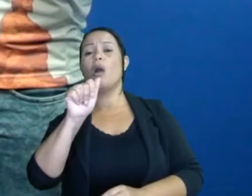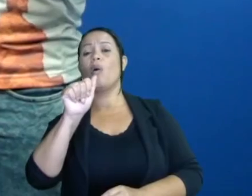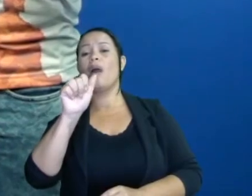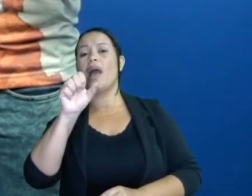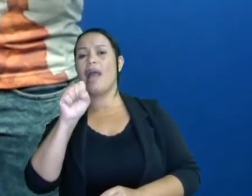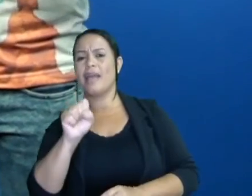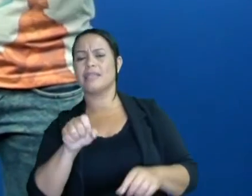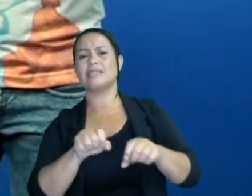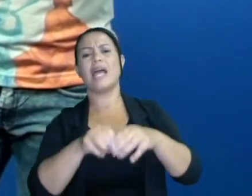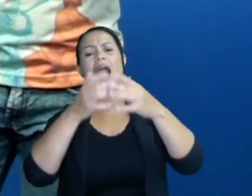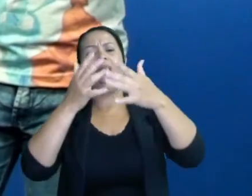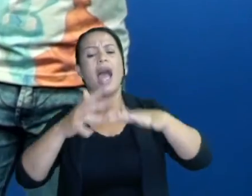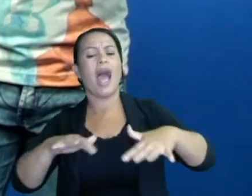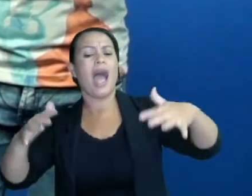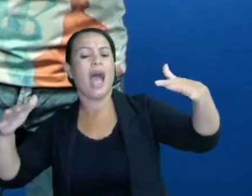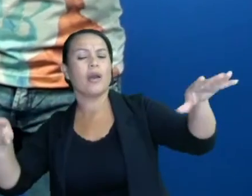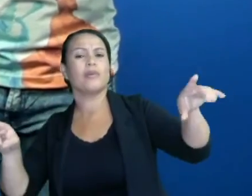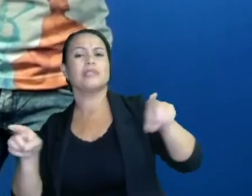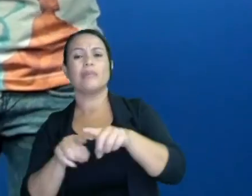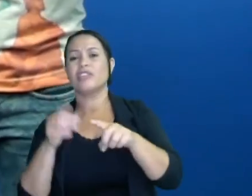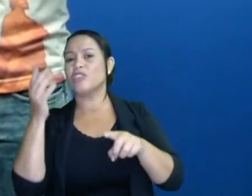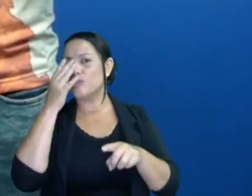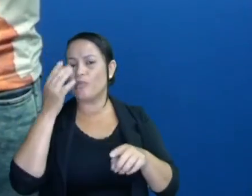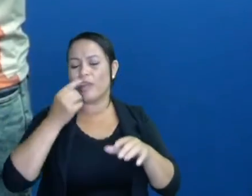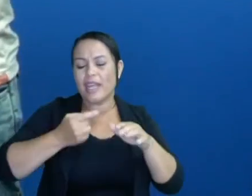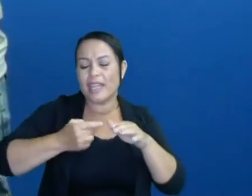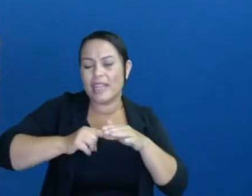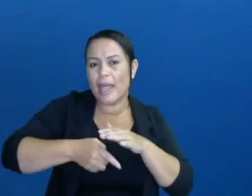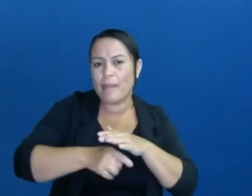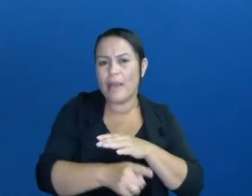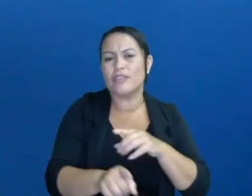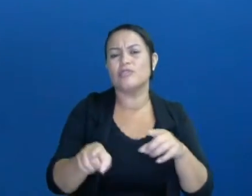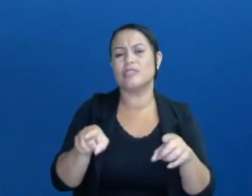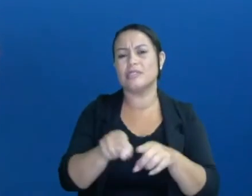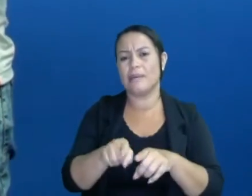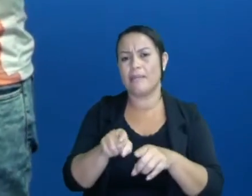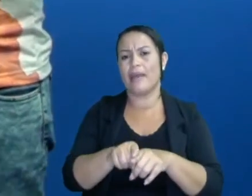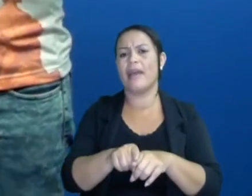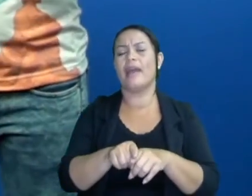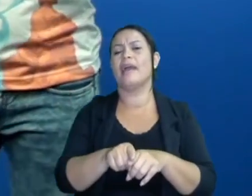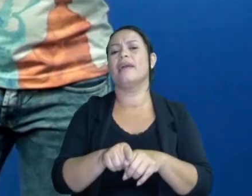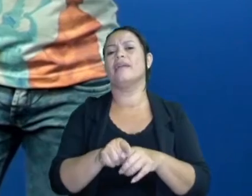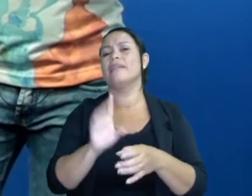nos oceanos. Também há algas microscópicas também, sendo bactérias dentro